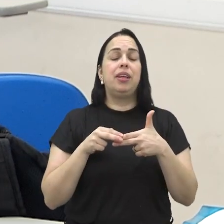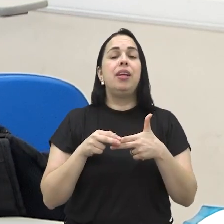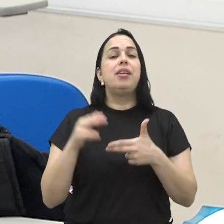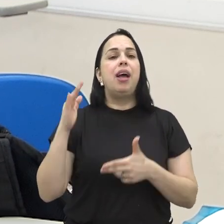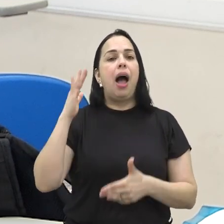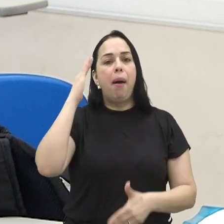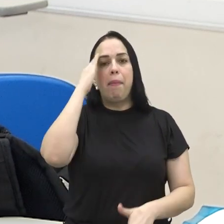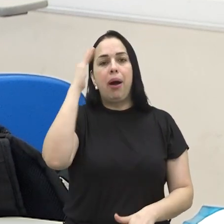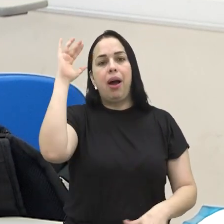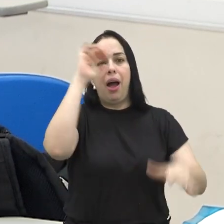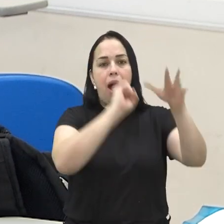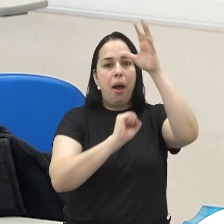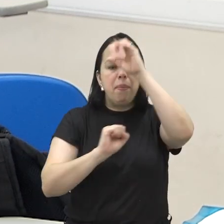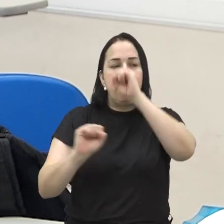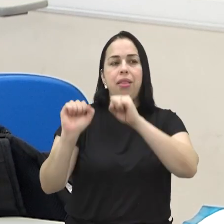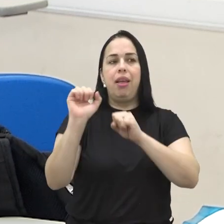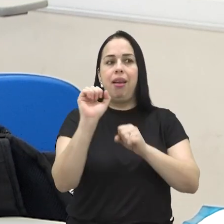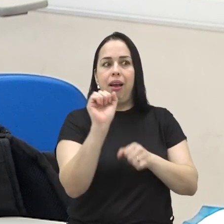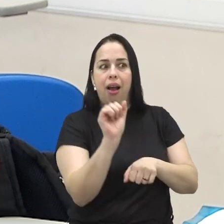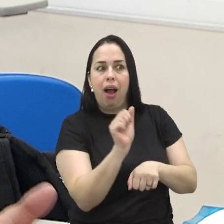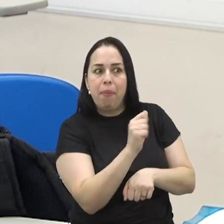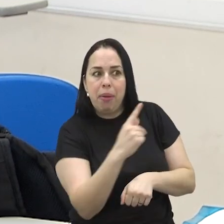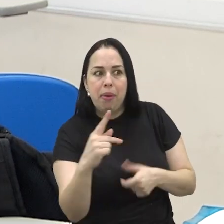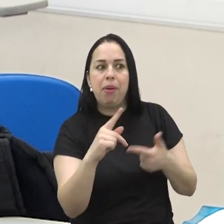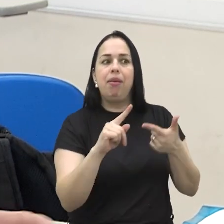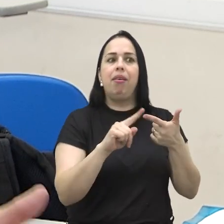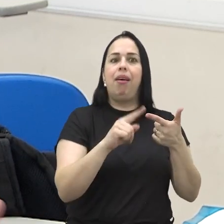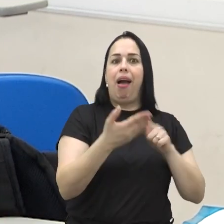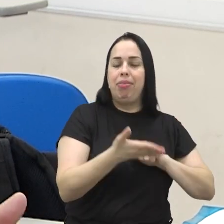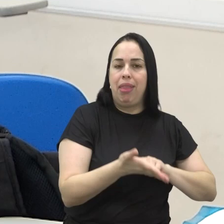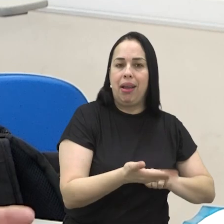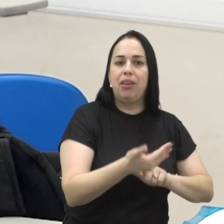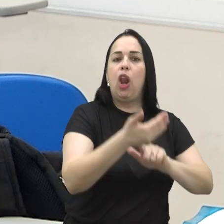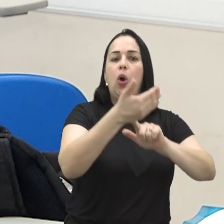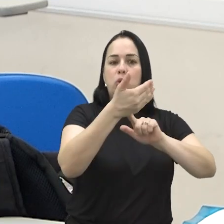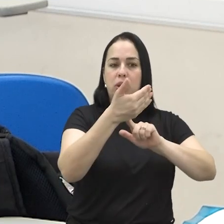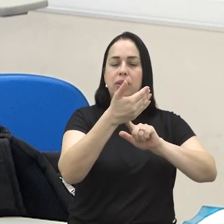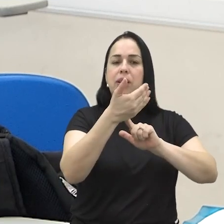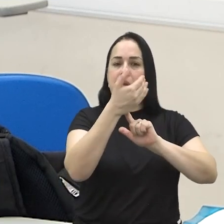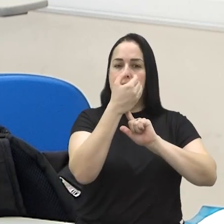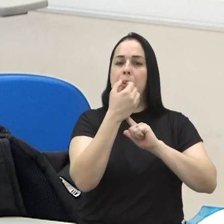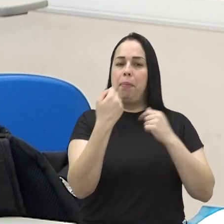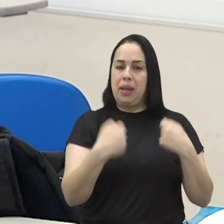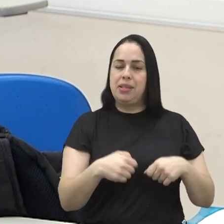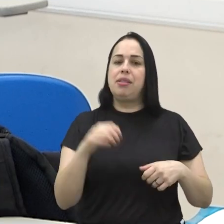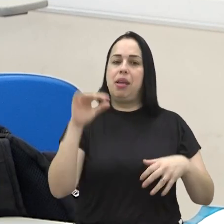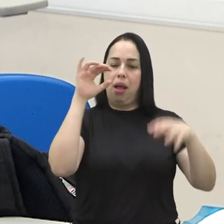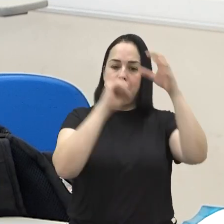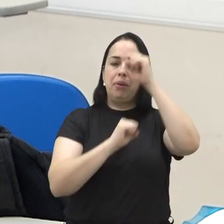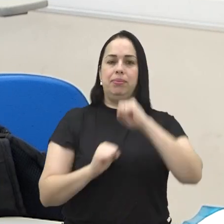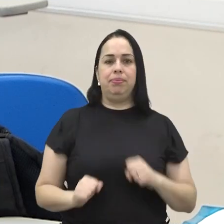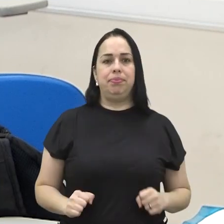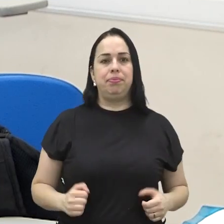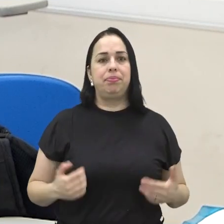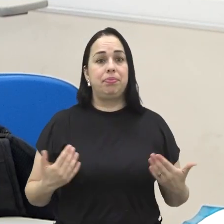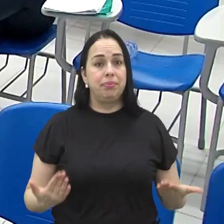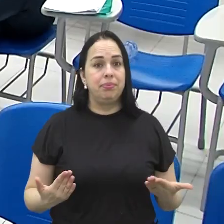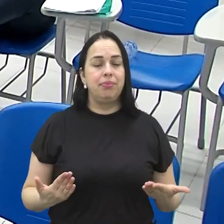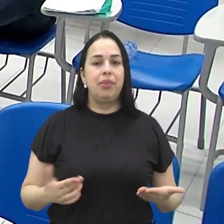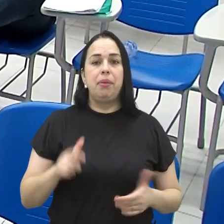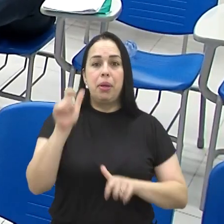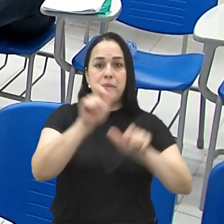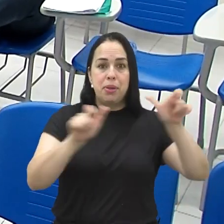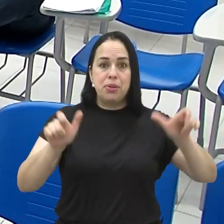ter acesso aos aplicativos, às tecnologias. Acho que tem que estar aberto às